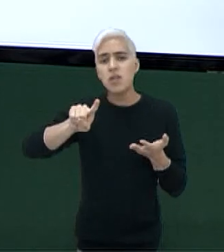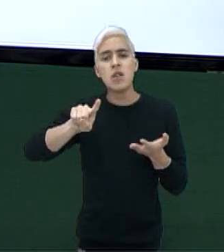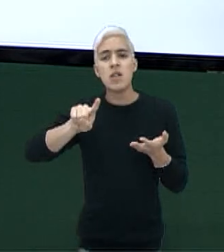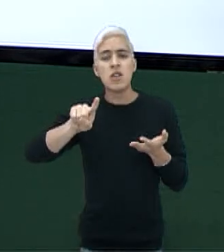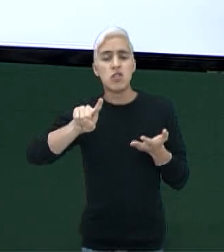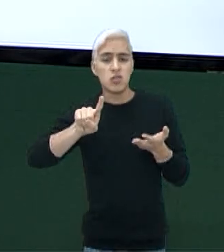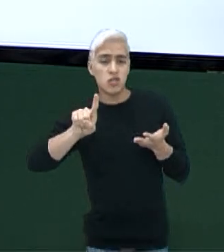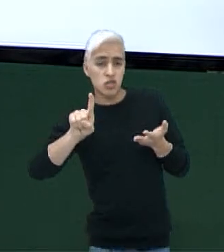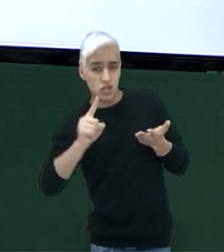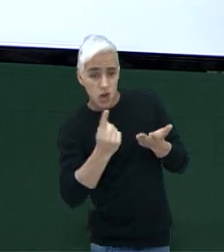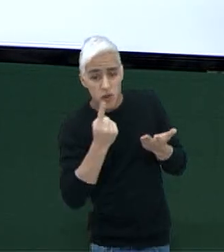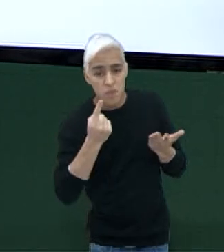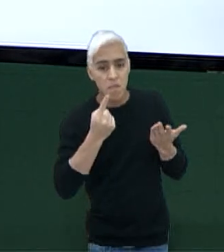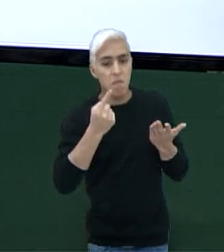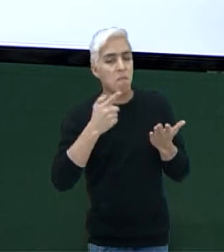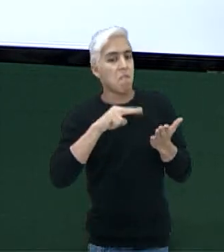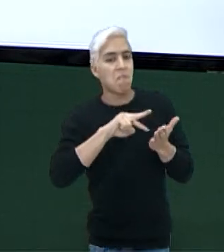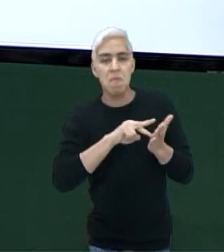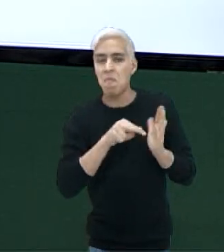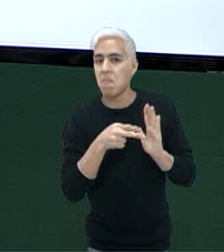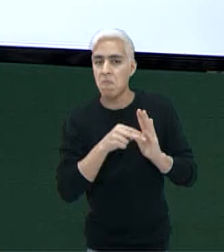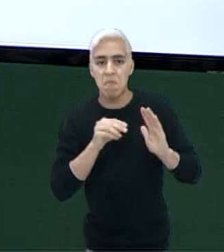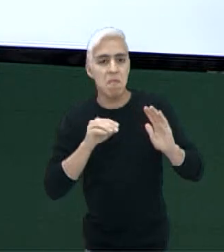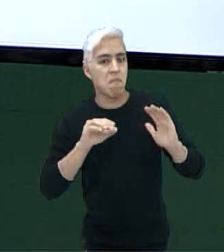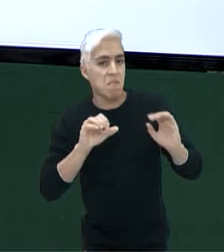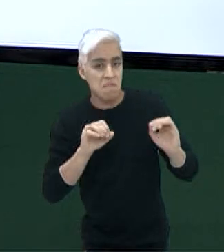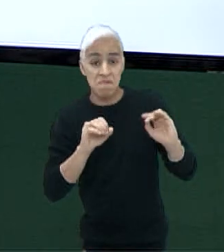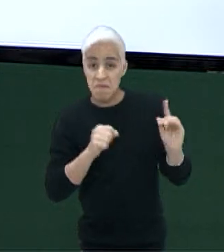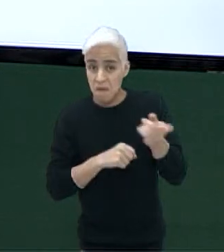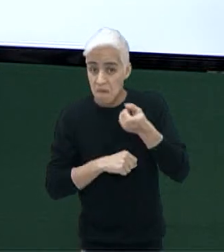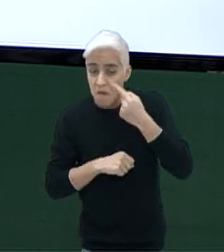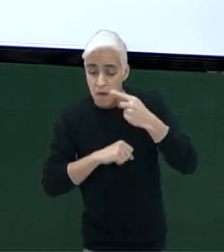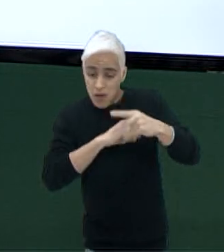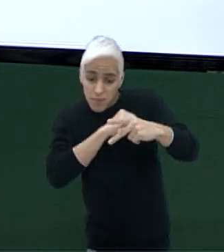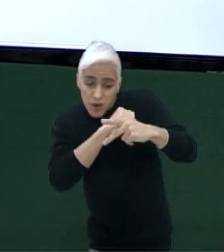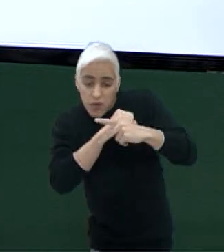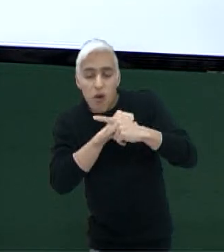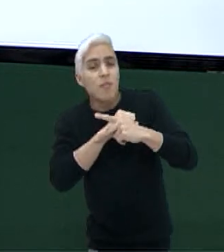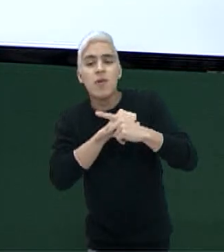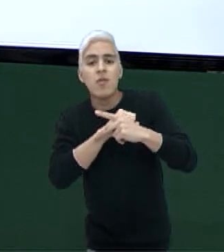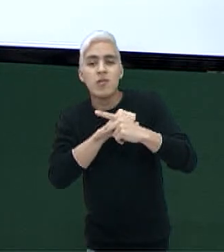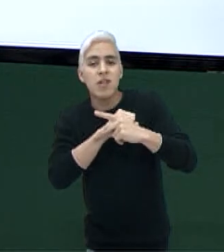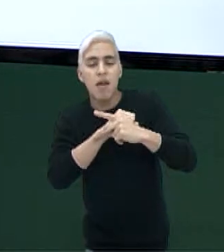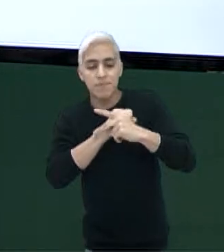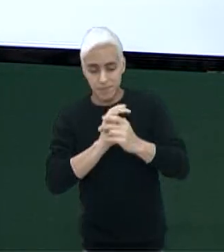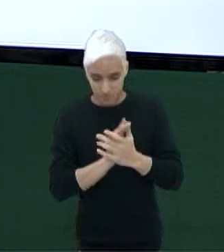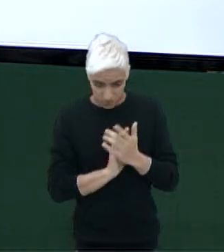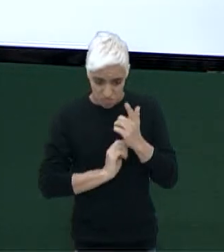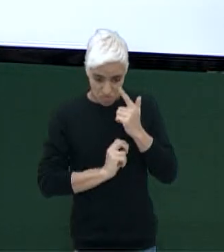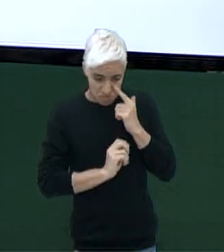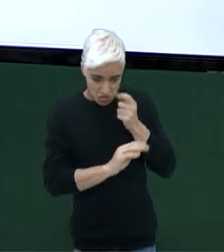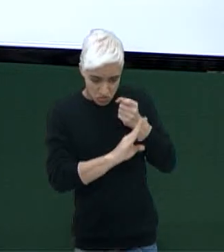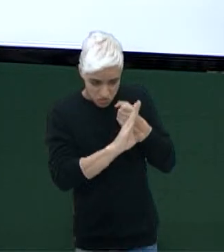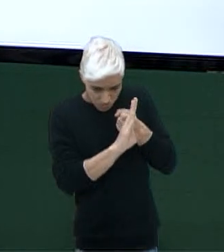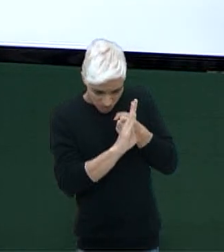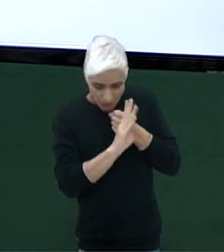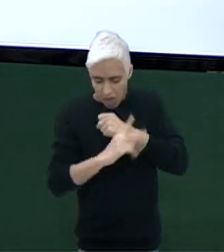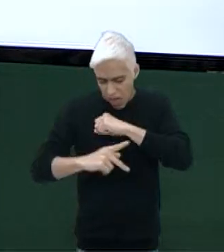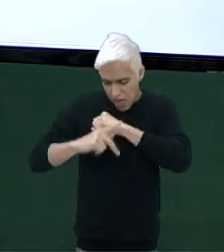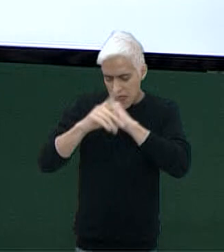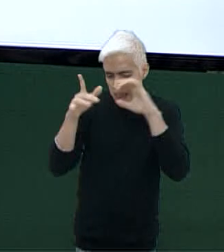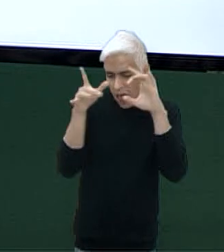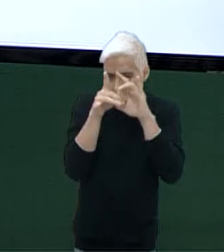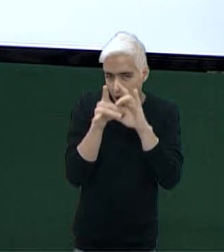sozinho não significa, né? Então veja que o pronome, ele está ao lado do nome, ele precisa de um substantivo, ele precisa